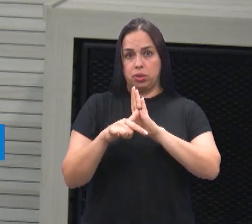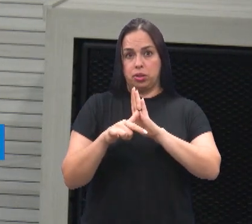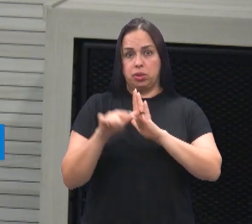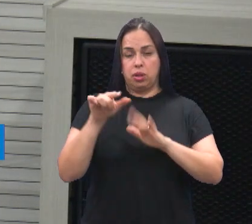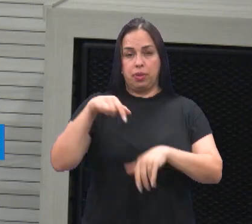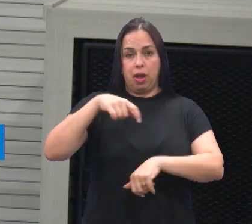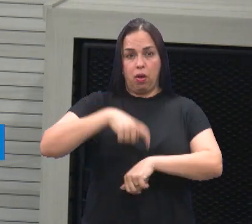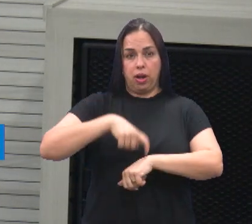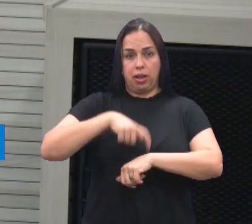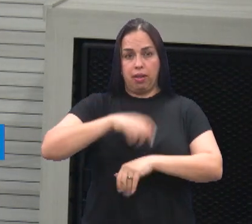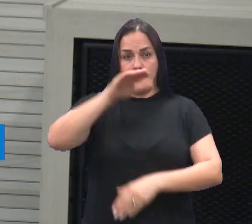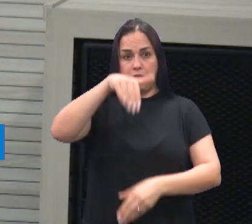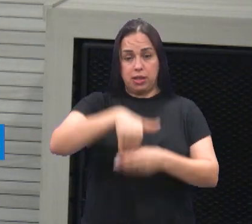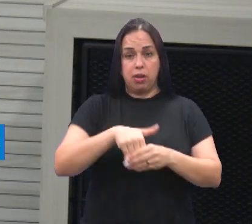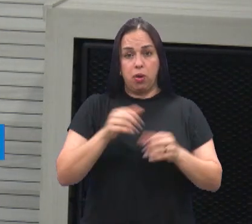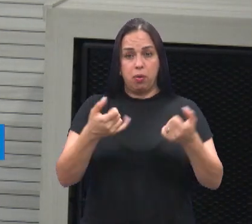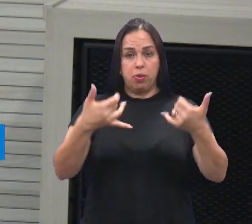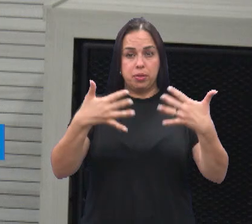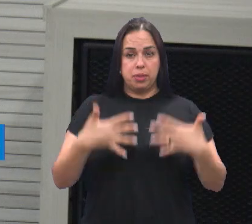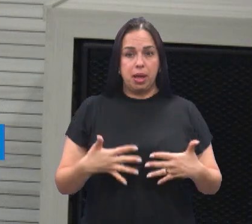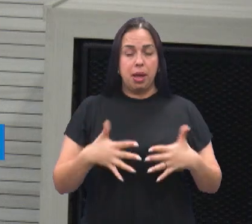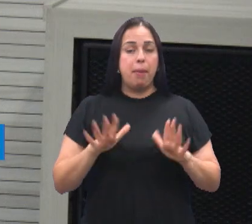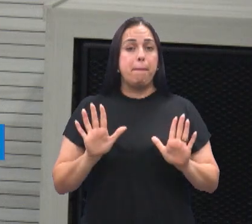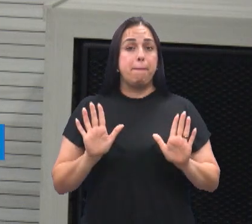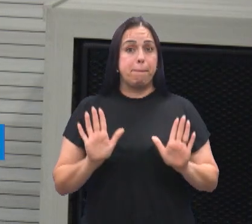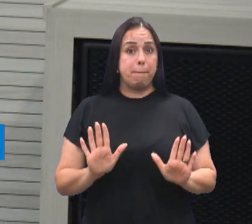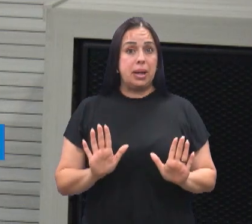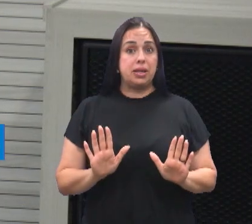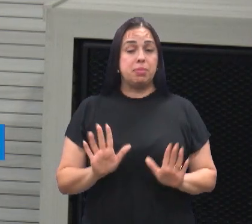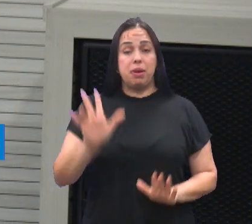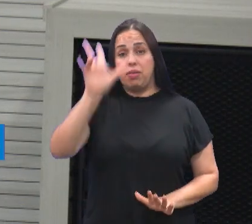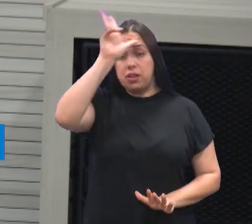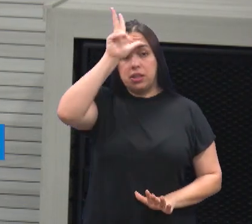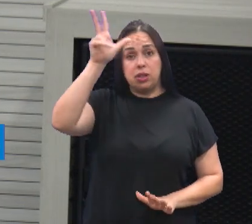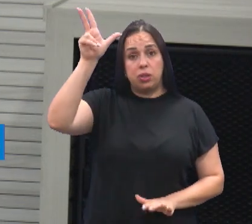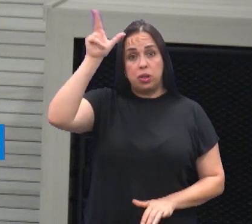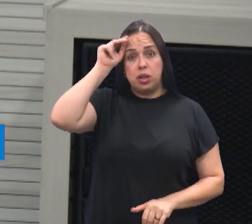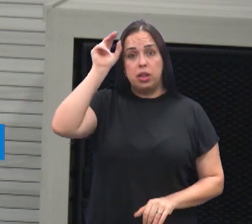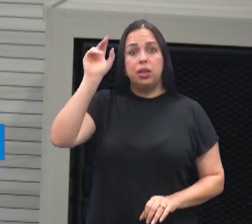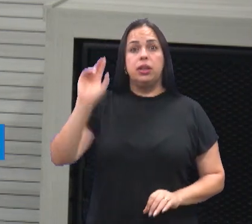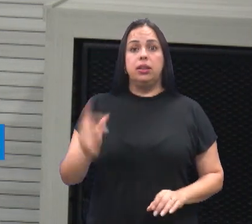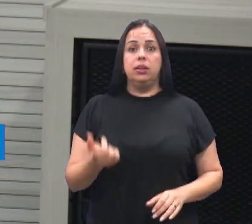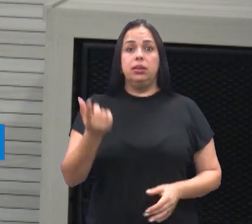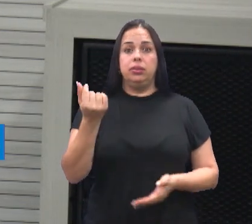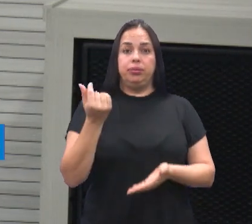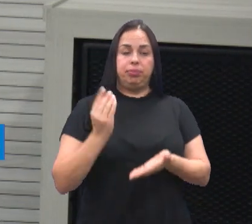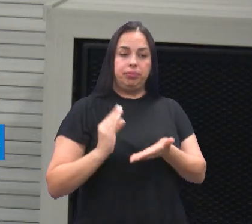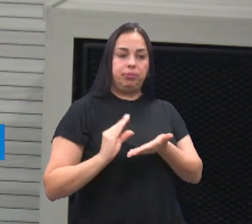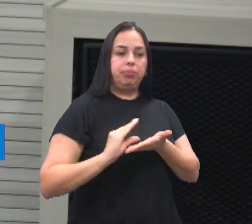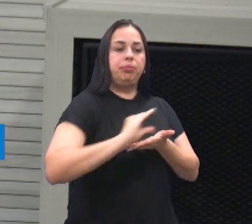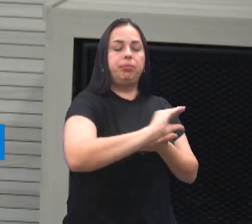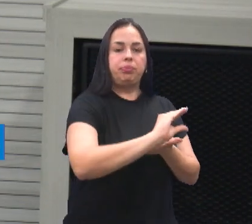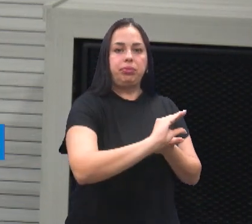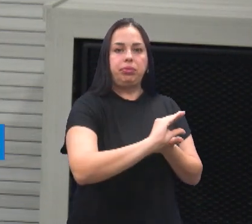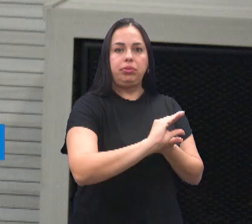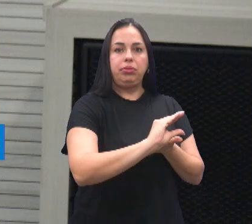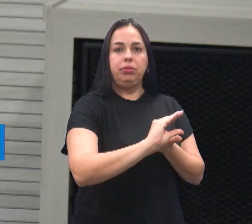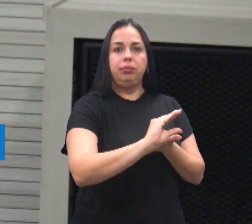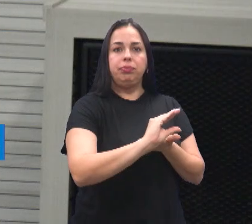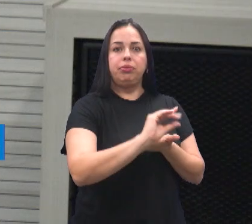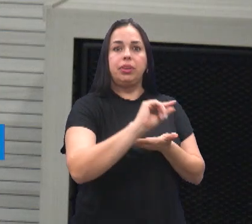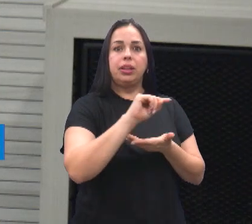votação. Mas, para que a prefeitura faça os repasses para a entidade, que ela